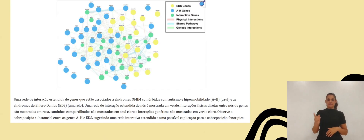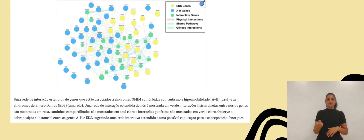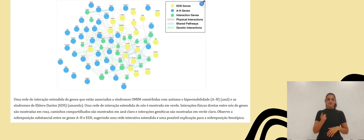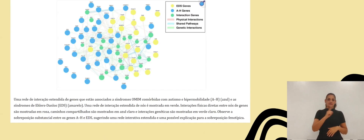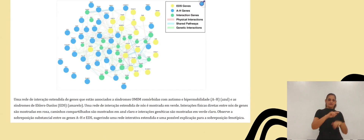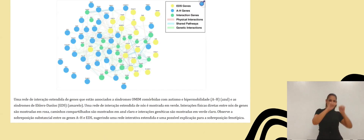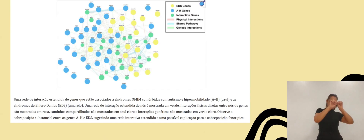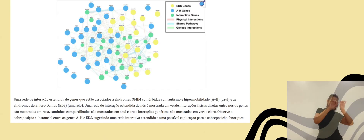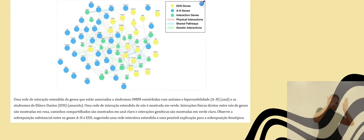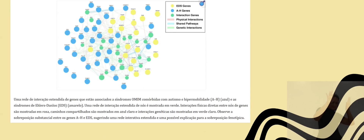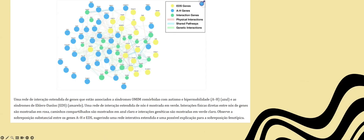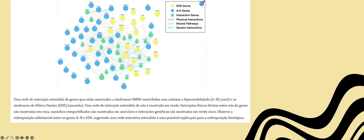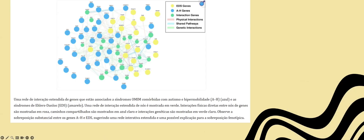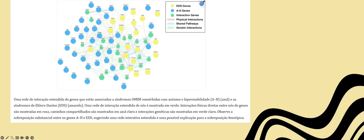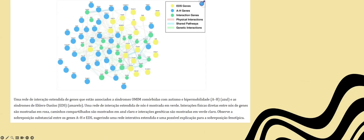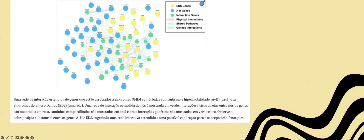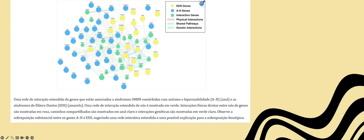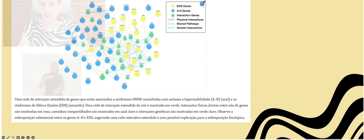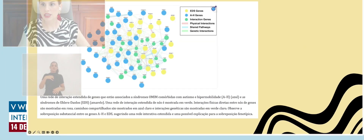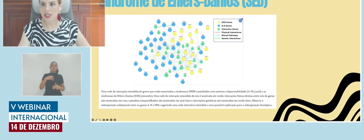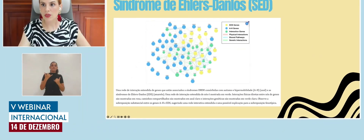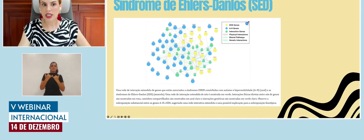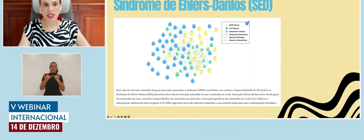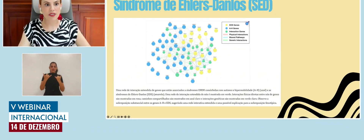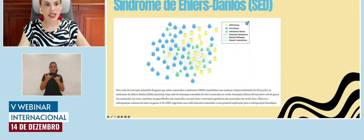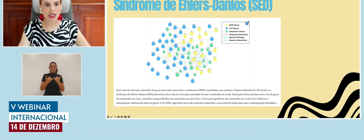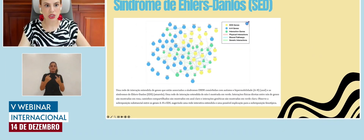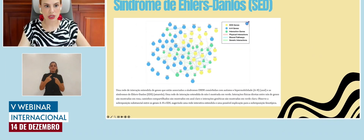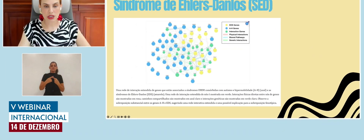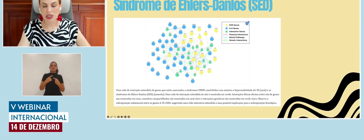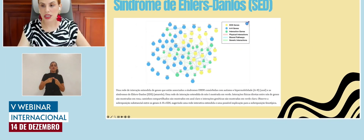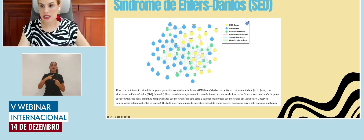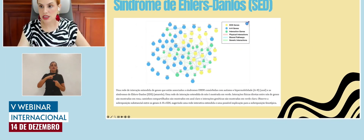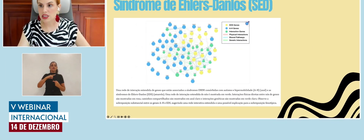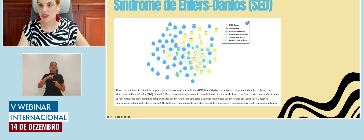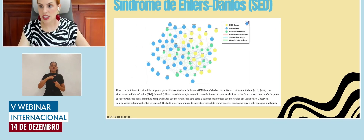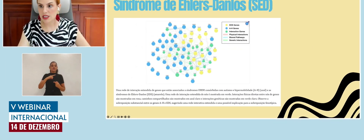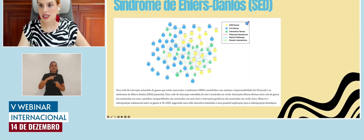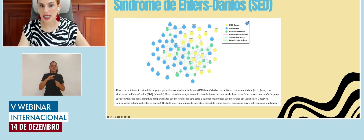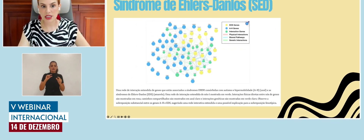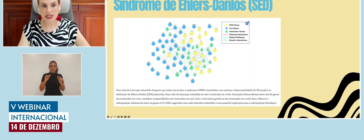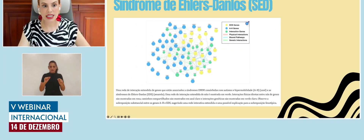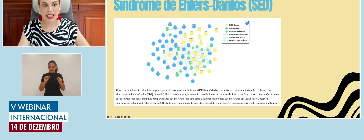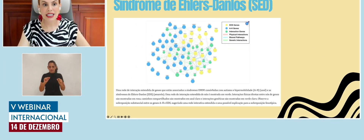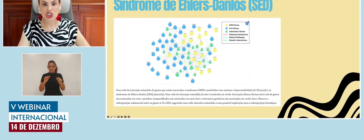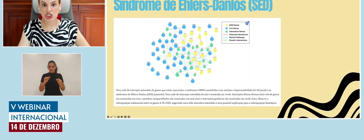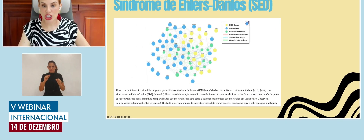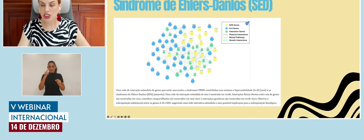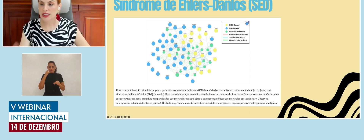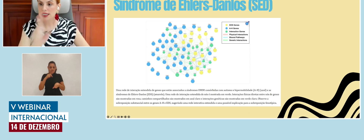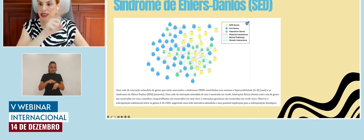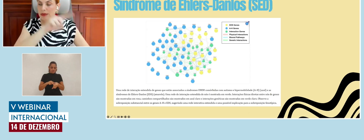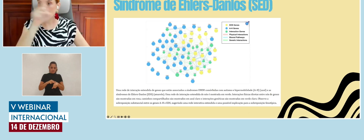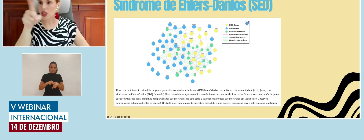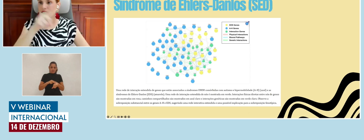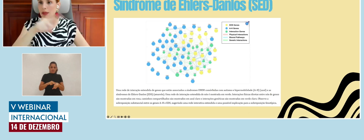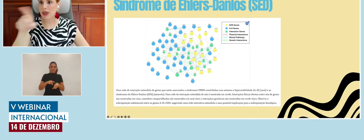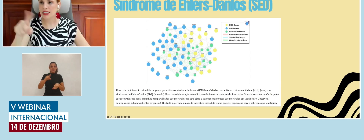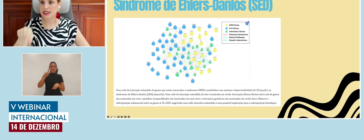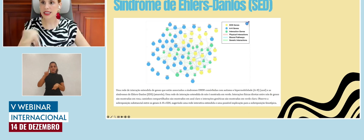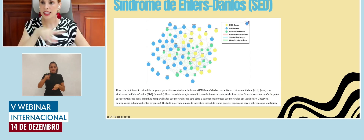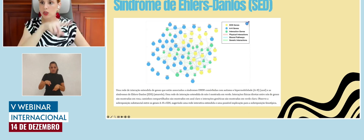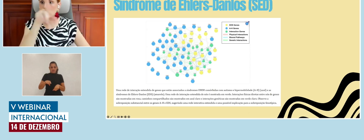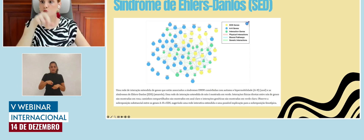confluentes, porque existe muito desses genes que são aqui verdes. E esses verdes querem dizer genes que